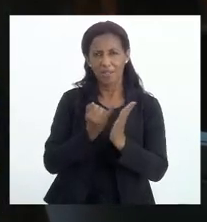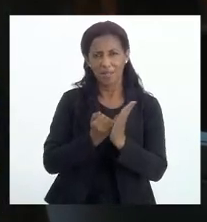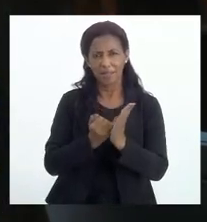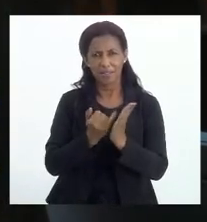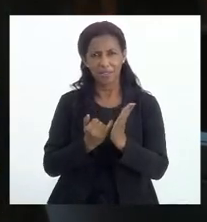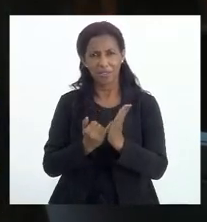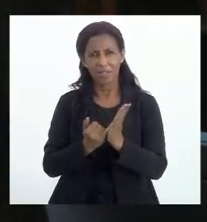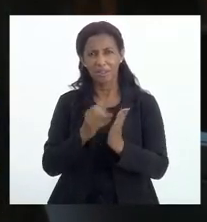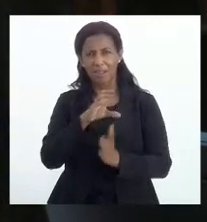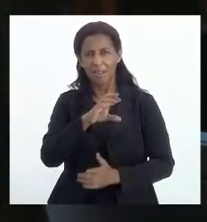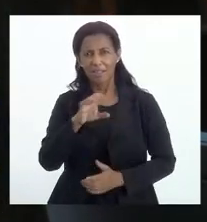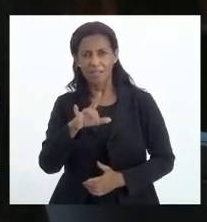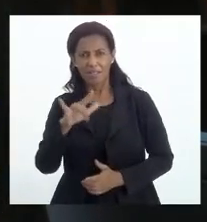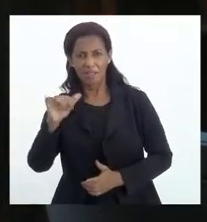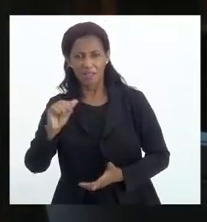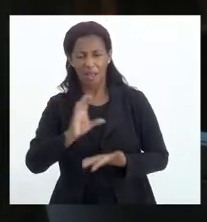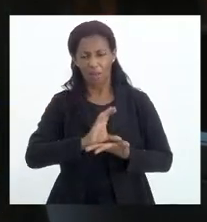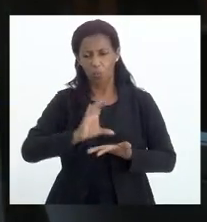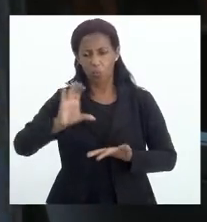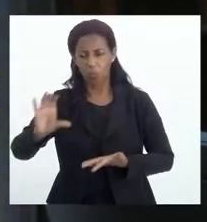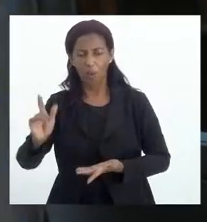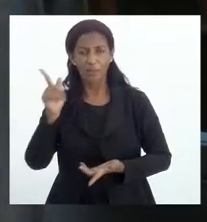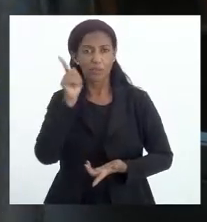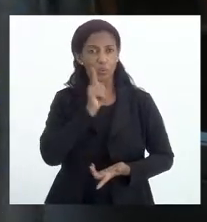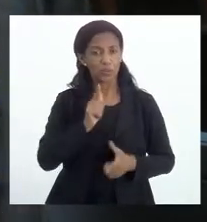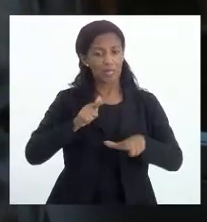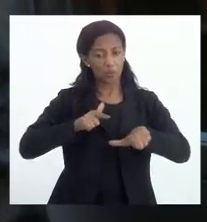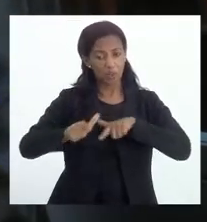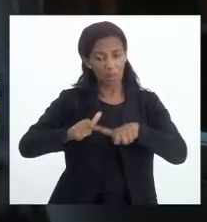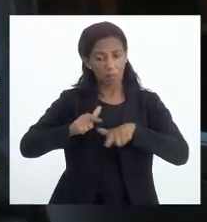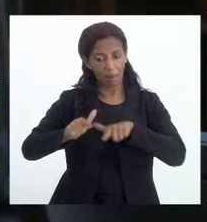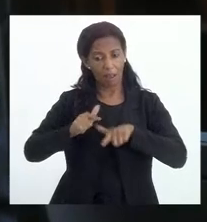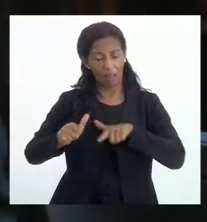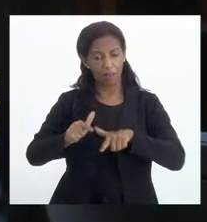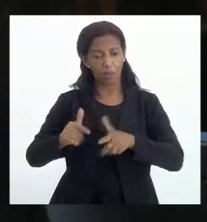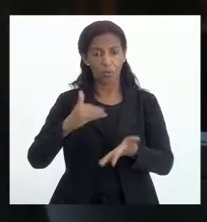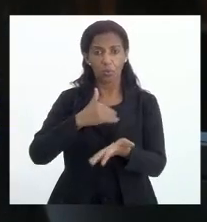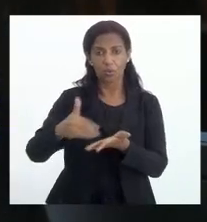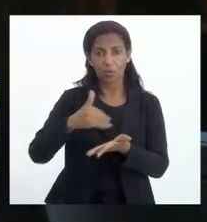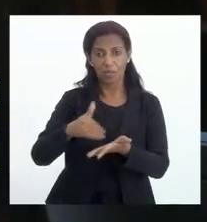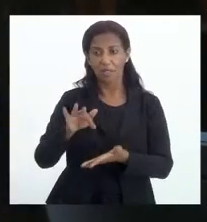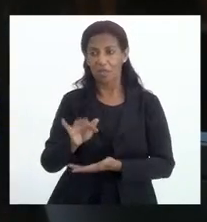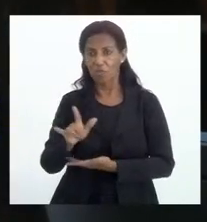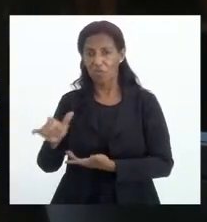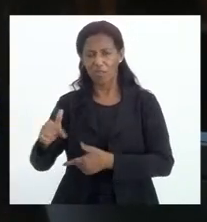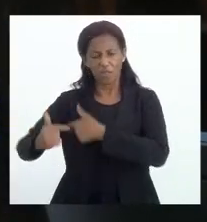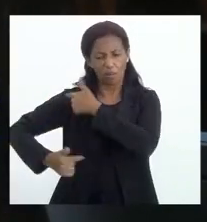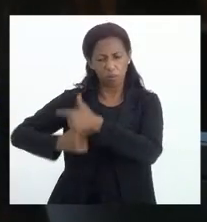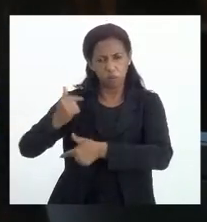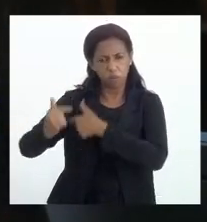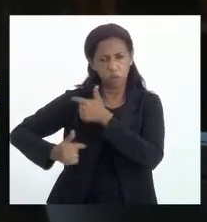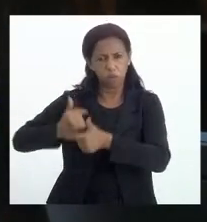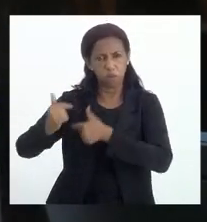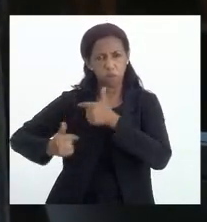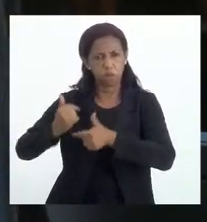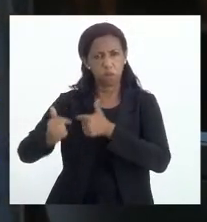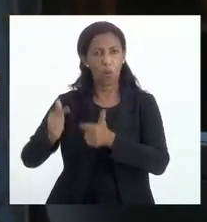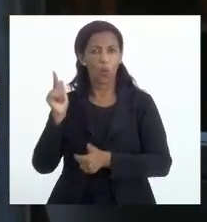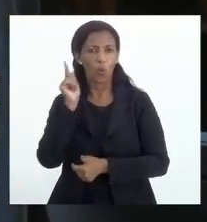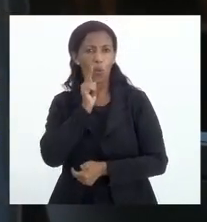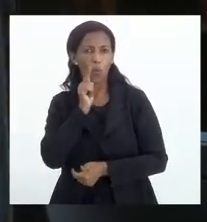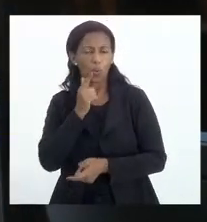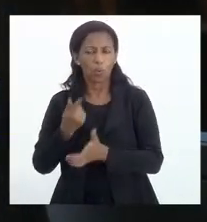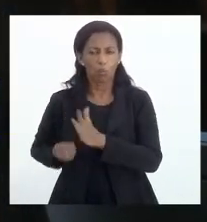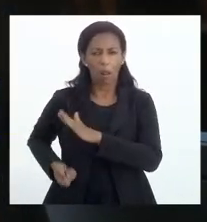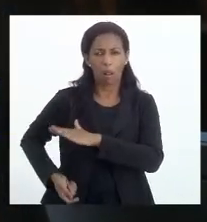extraordinárias da SEDAI, se a gente consegue o trabalho árduo que o nosso secretário de Fazenda tem feito, gerar superávit